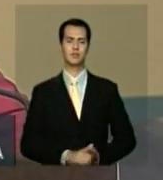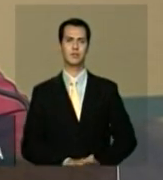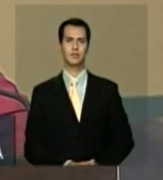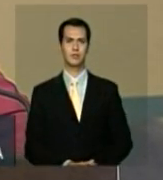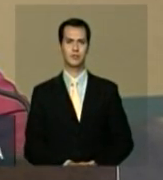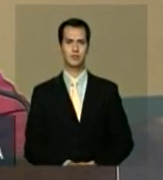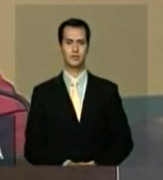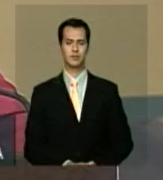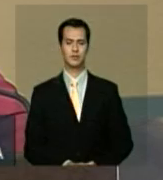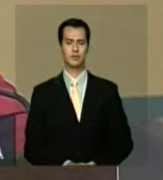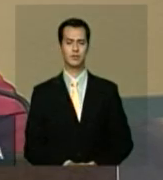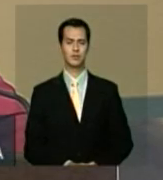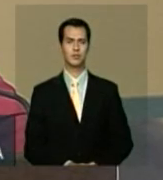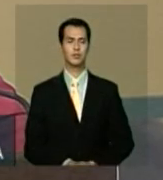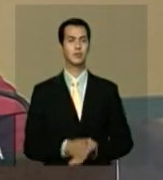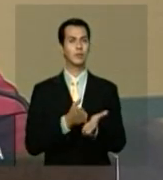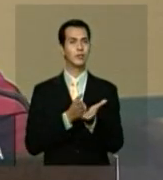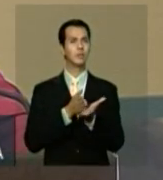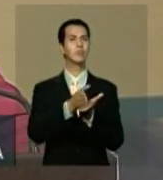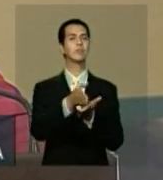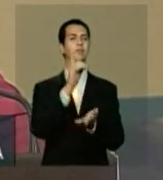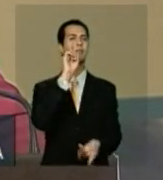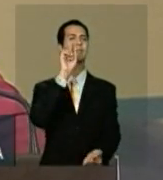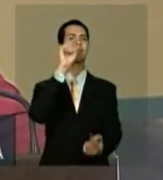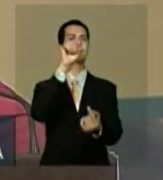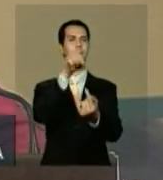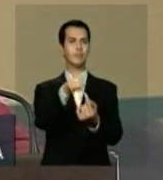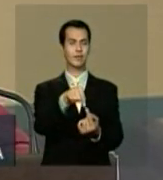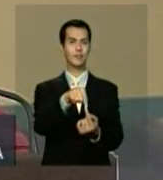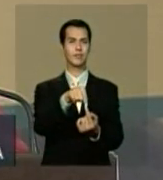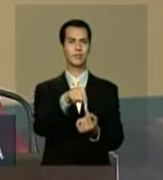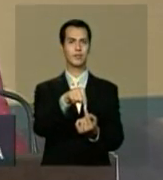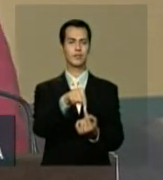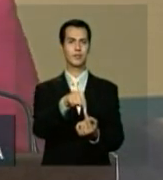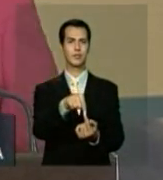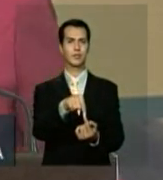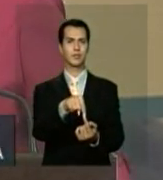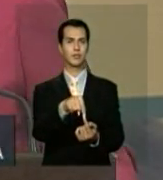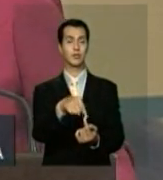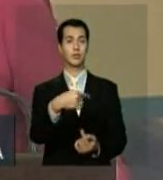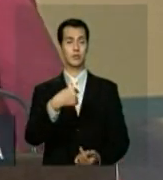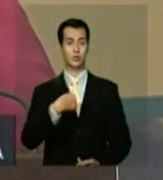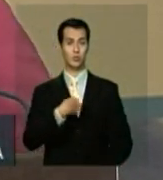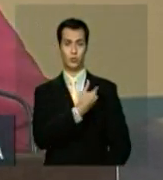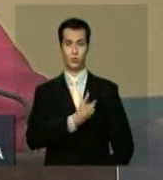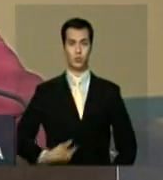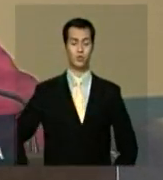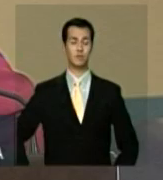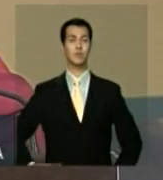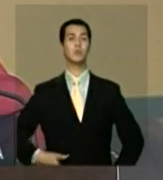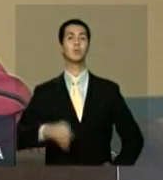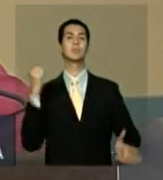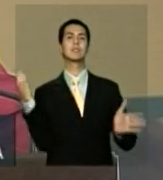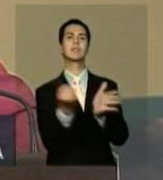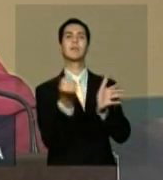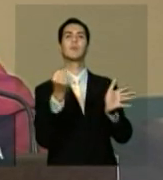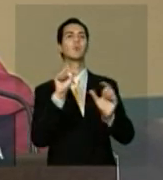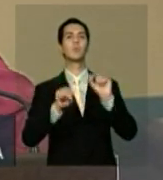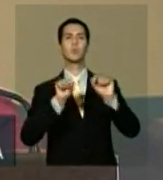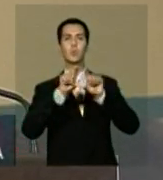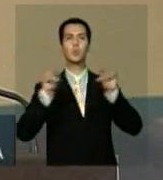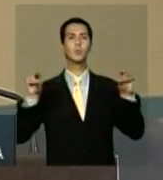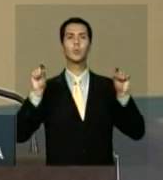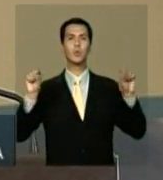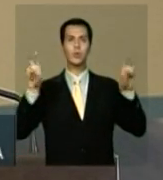direção do que nós escrevemos no distrito do meu governo país rico é país sem